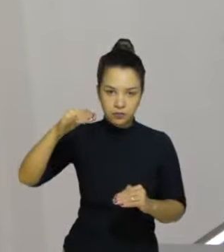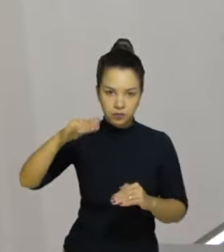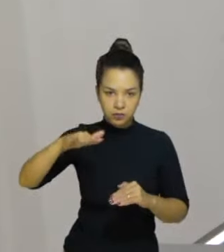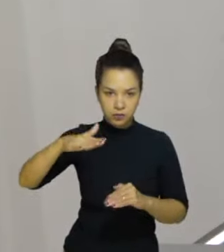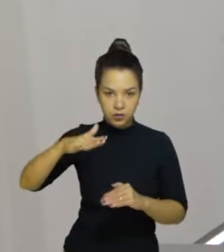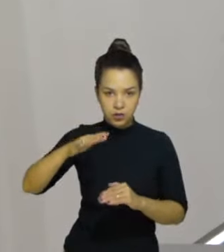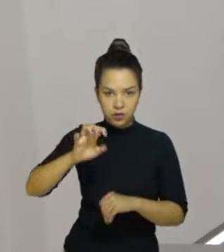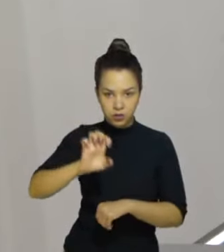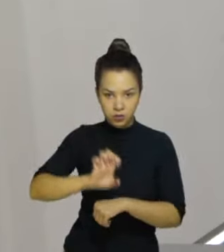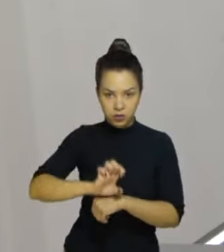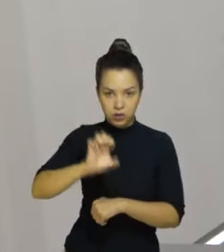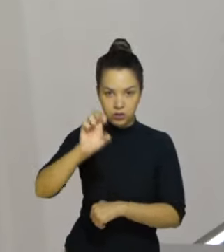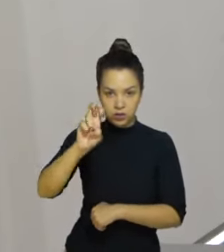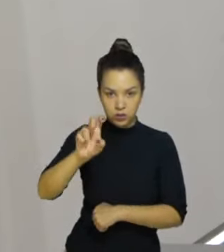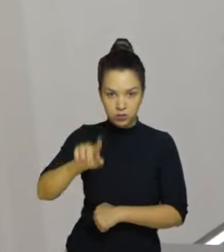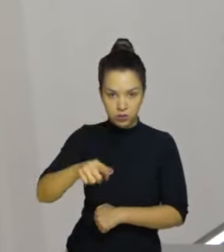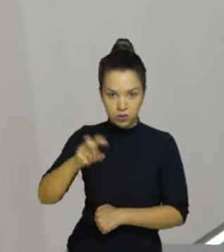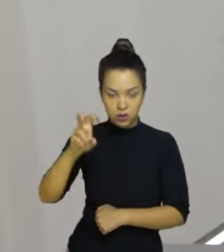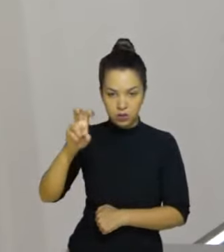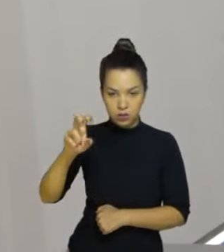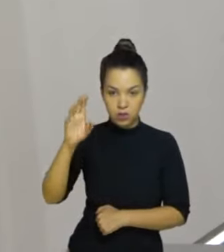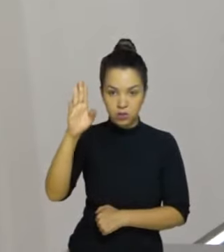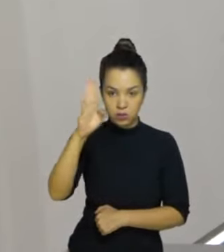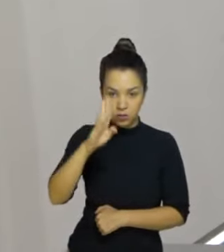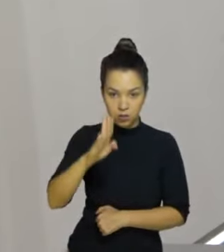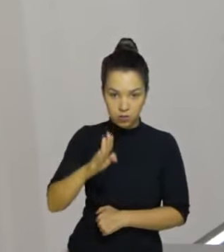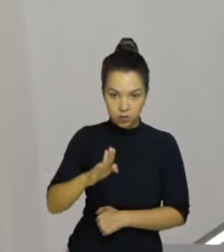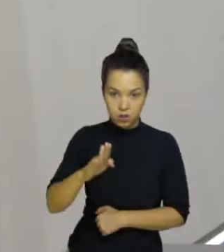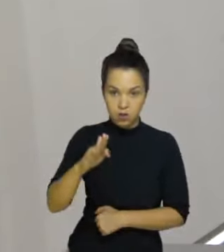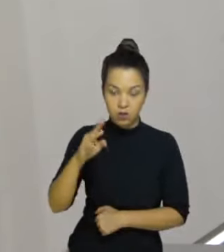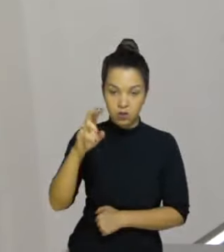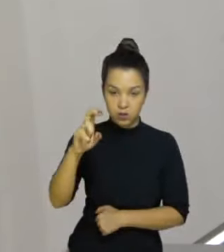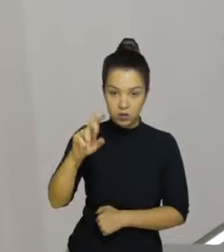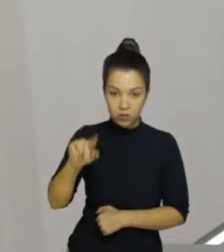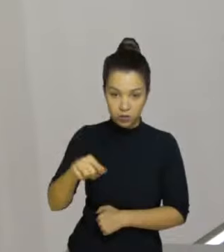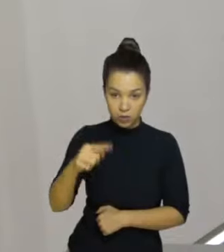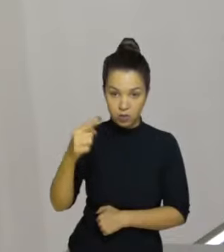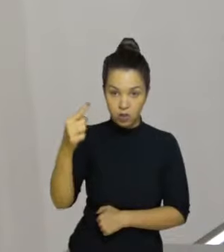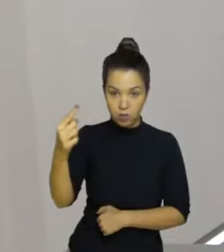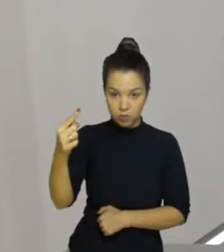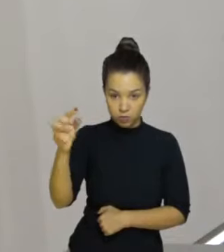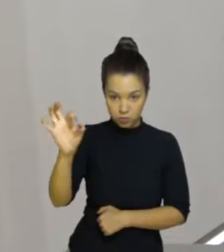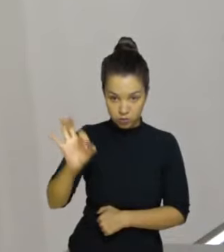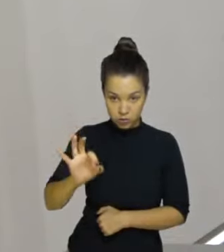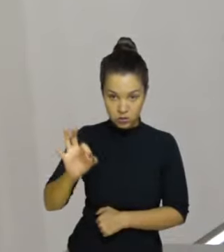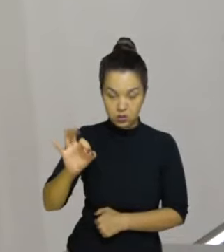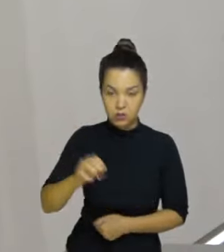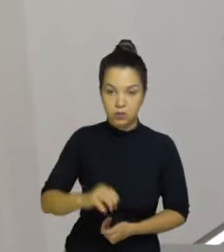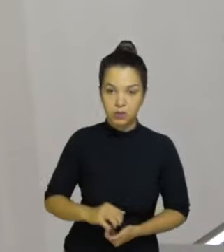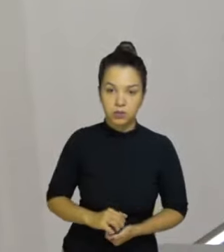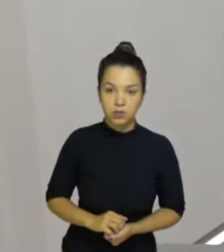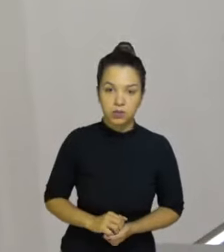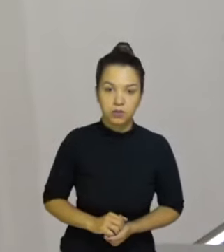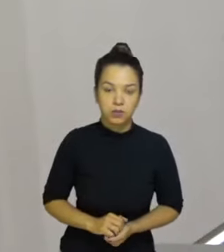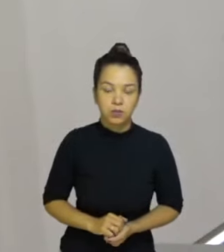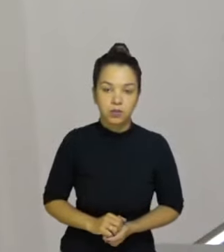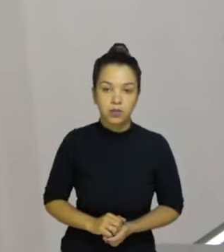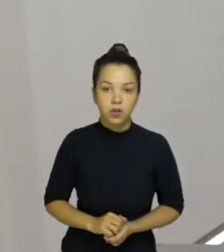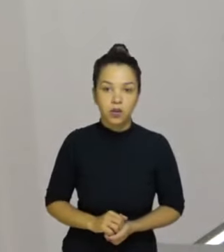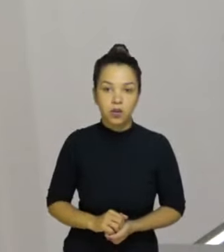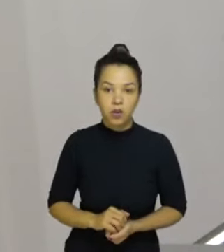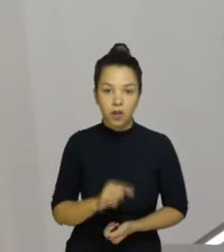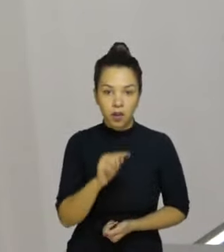5,5 e nacional 5,1 neste índice. O resultado em Sobral não é